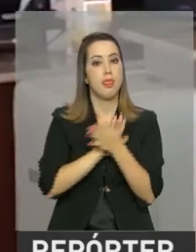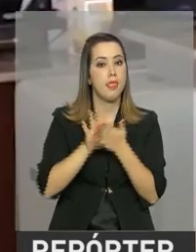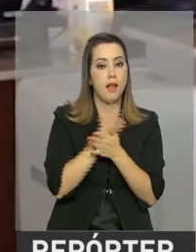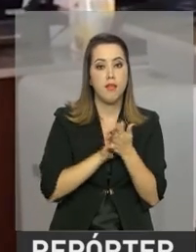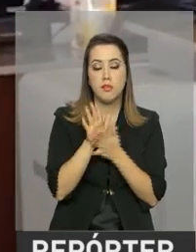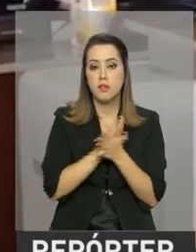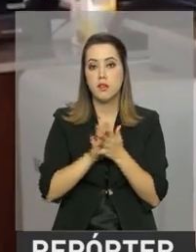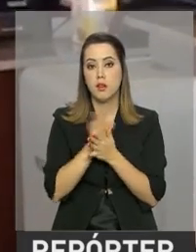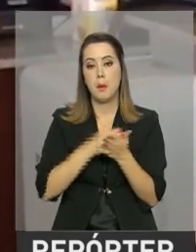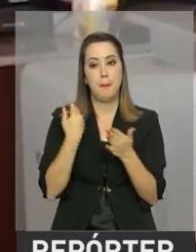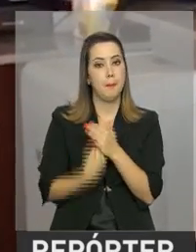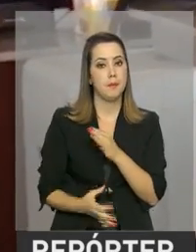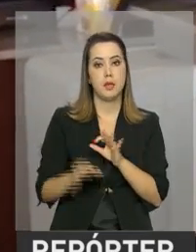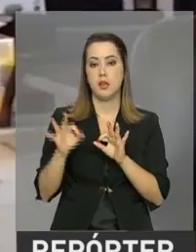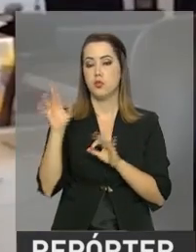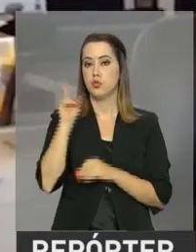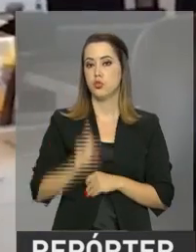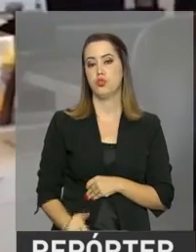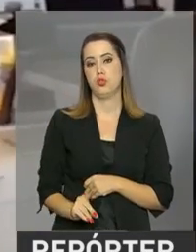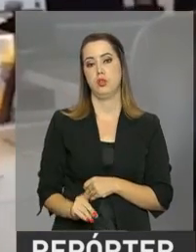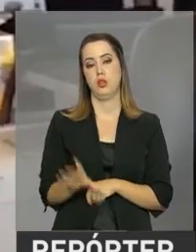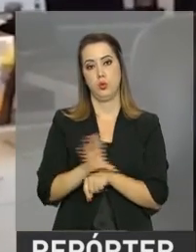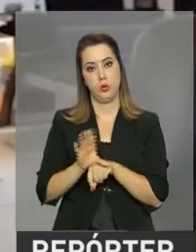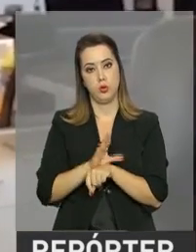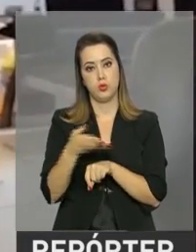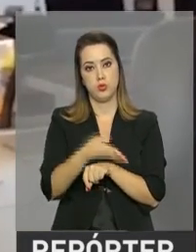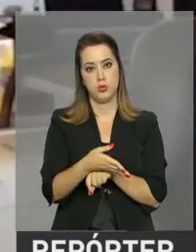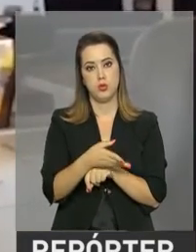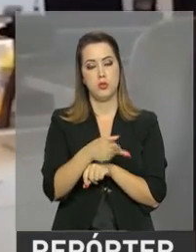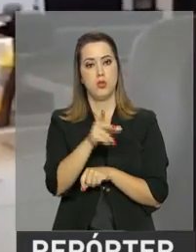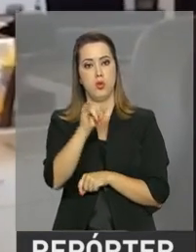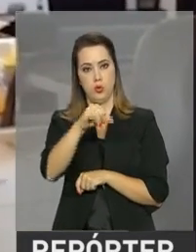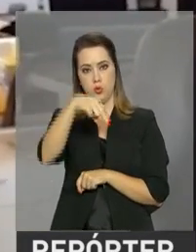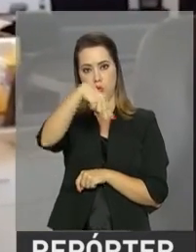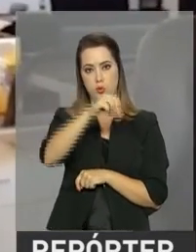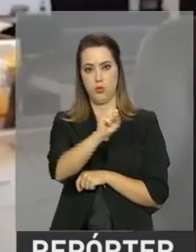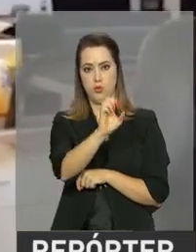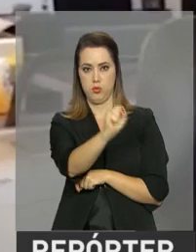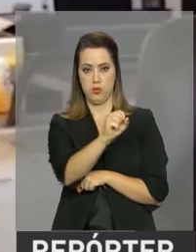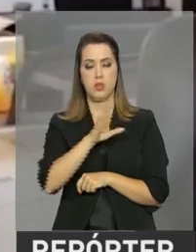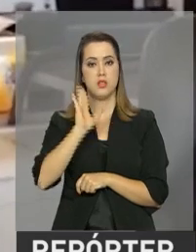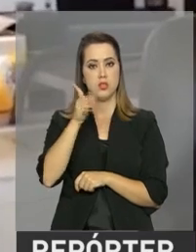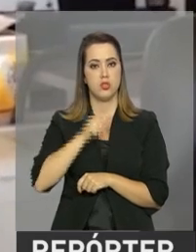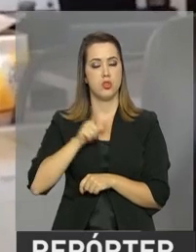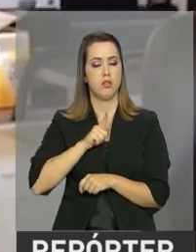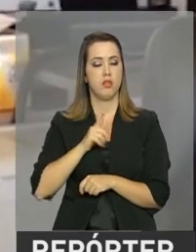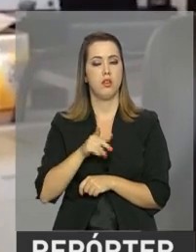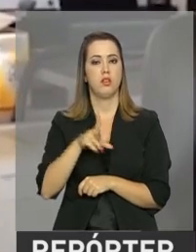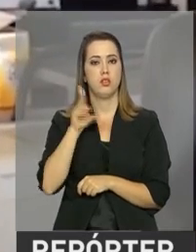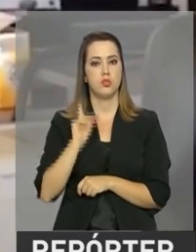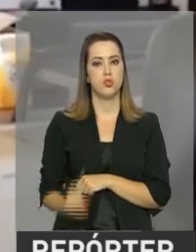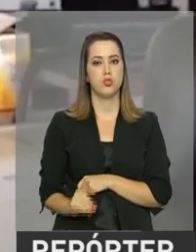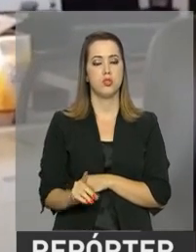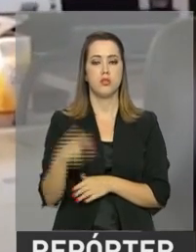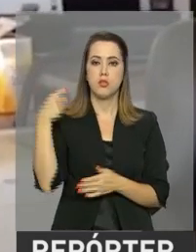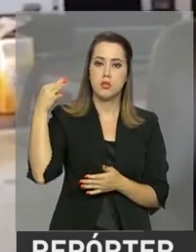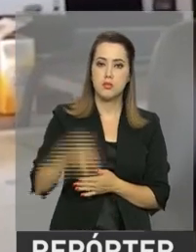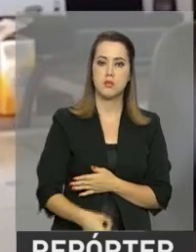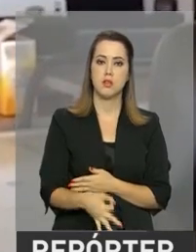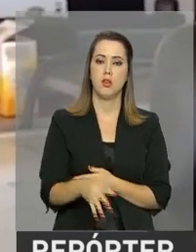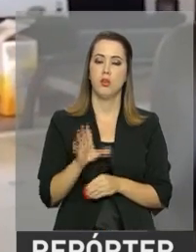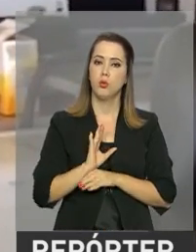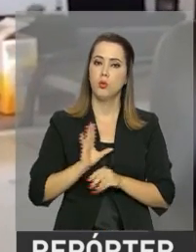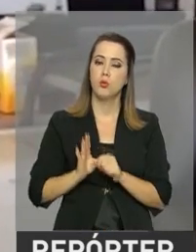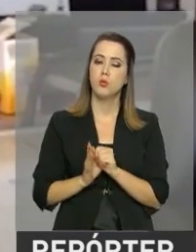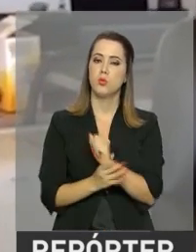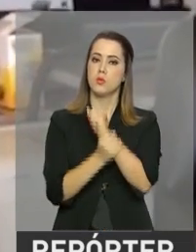na Constituição serão tirados. Na Previdência, todos aqueles que têm direito adquirido, não se preocupem, seu direito será